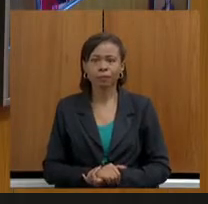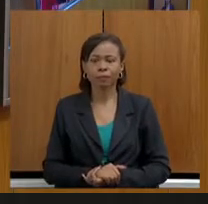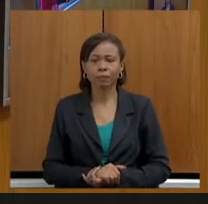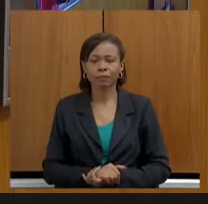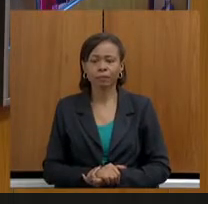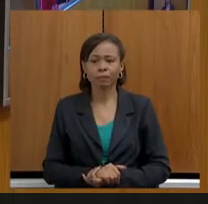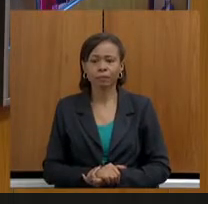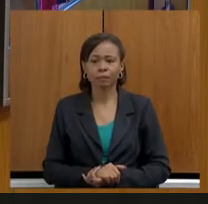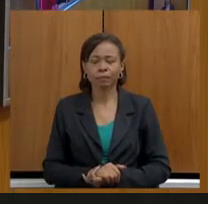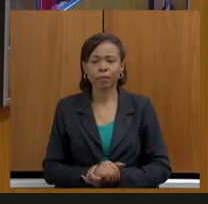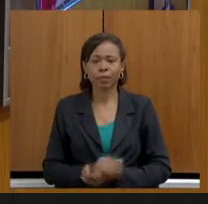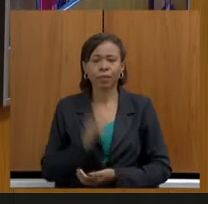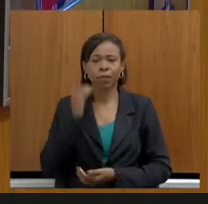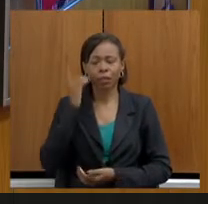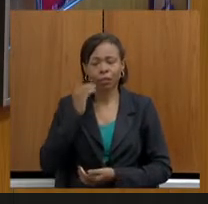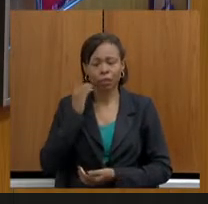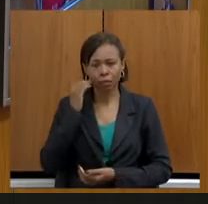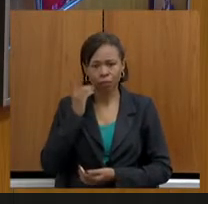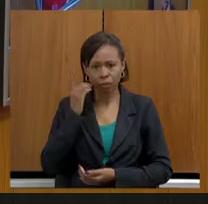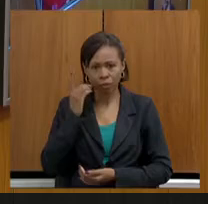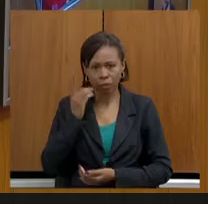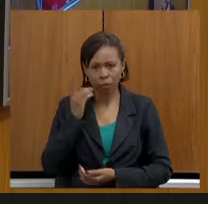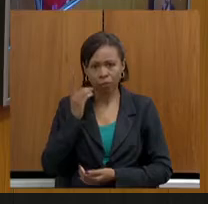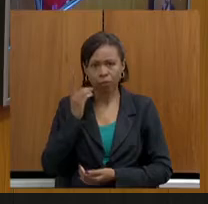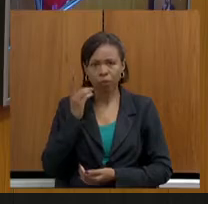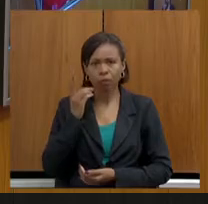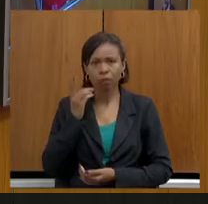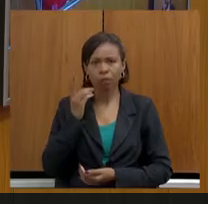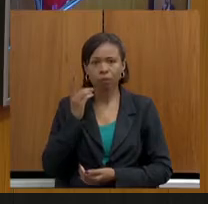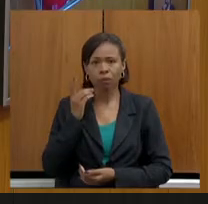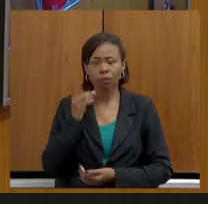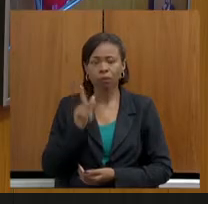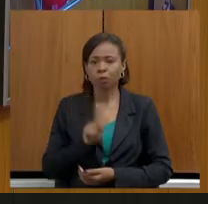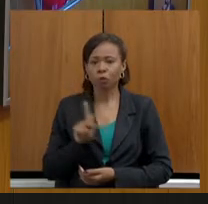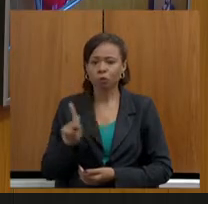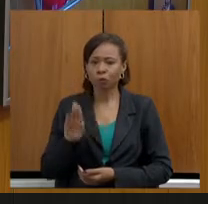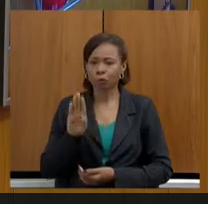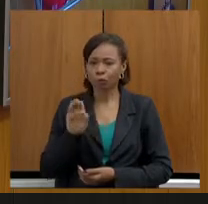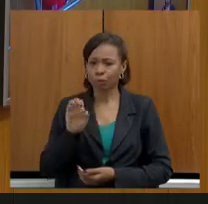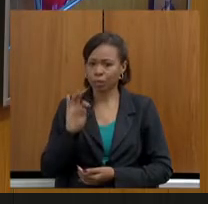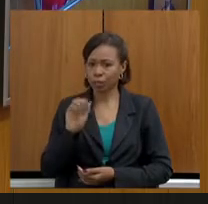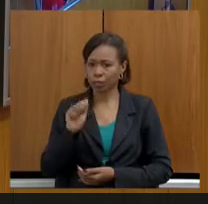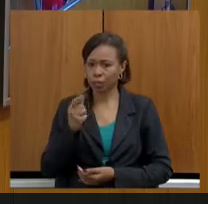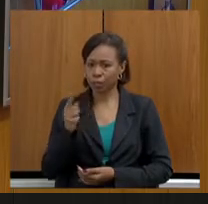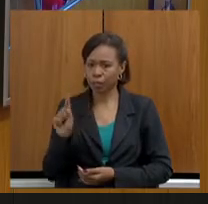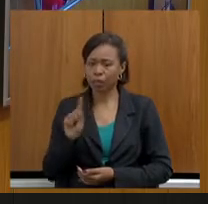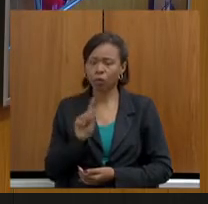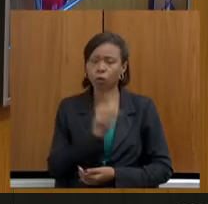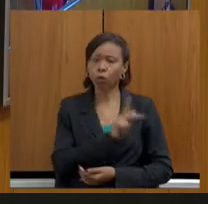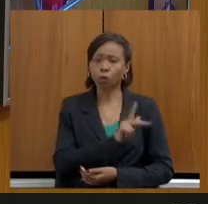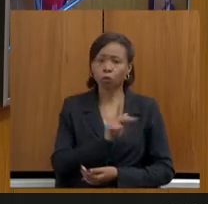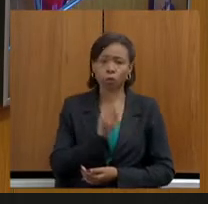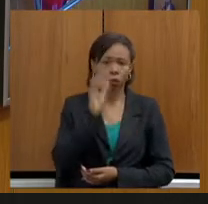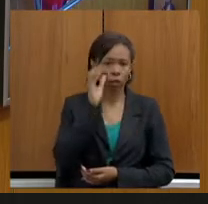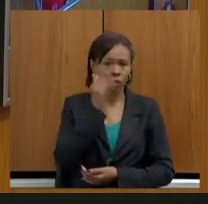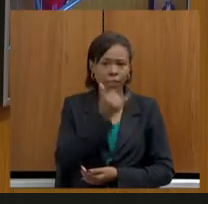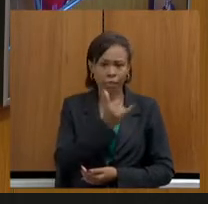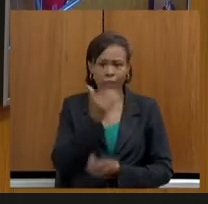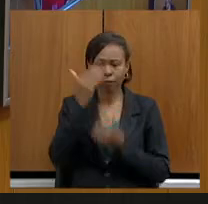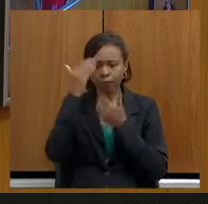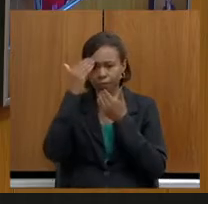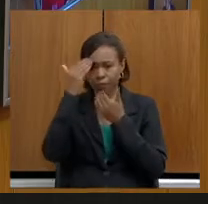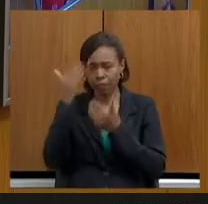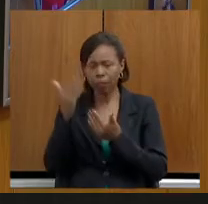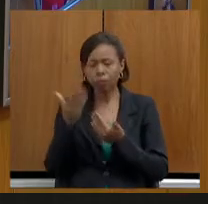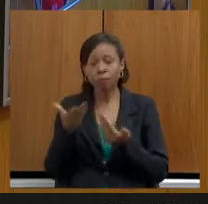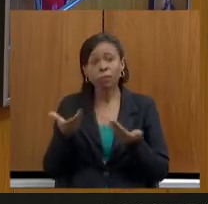bem obrigada deputado o professor Betão Professor Cleiton acho que nós podemos